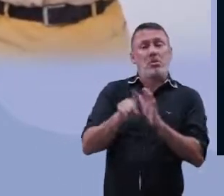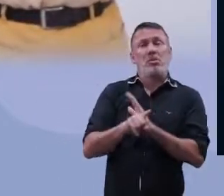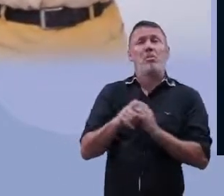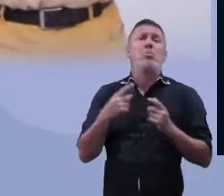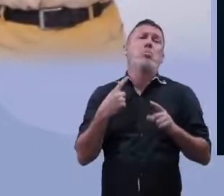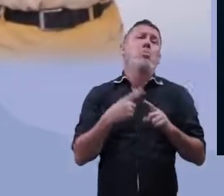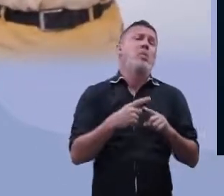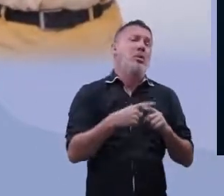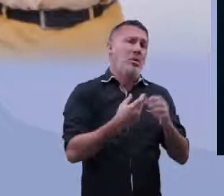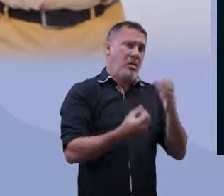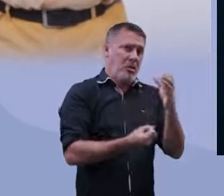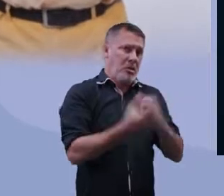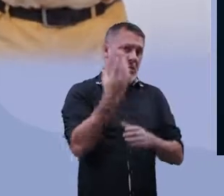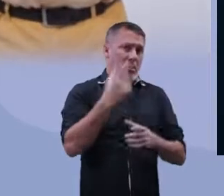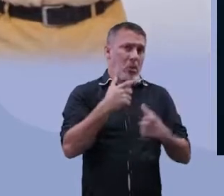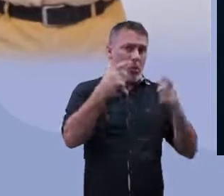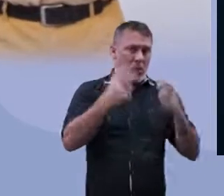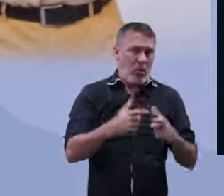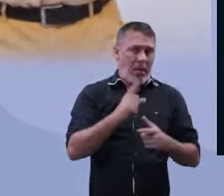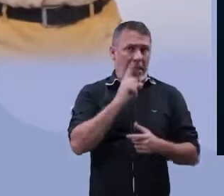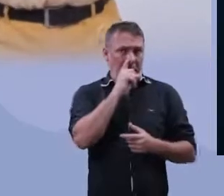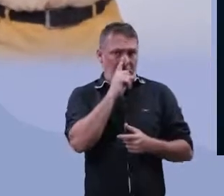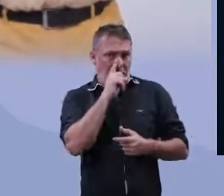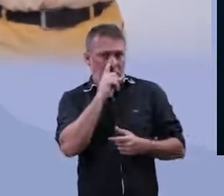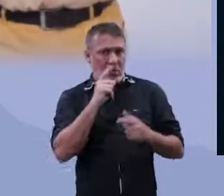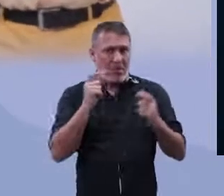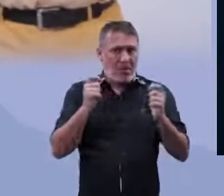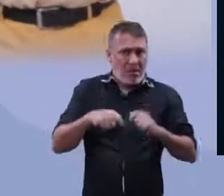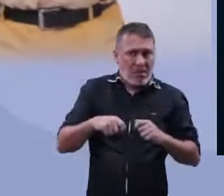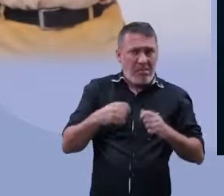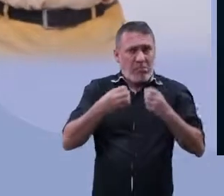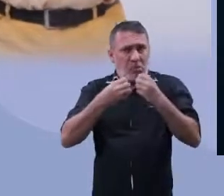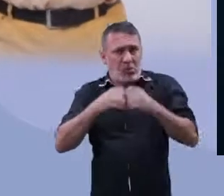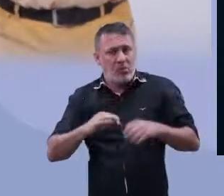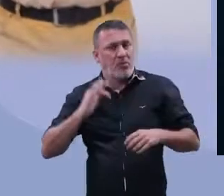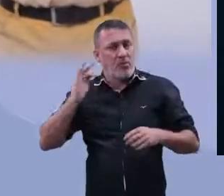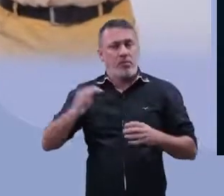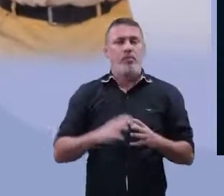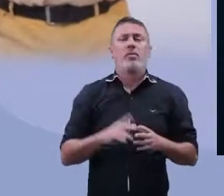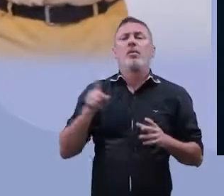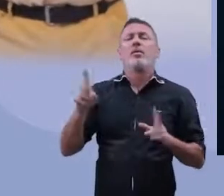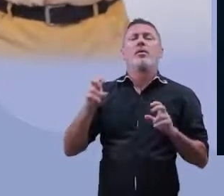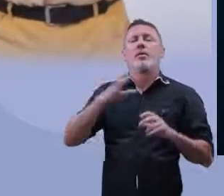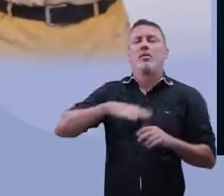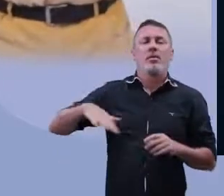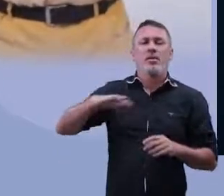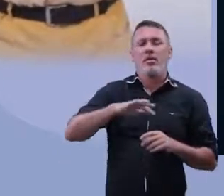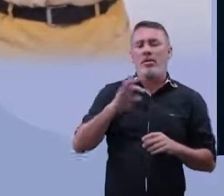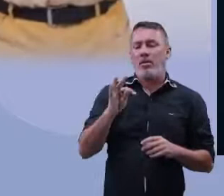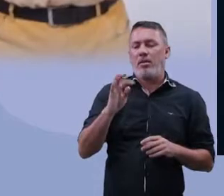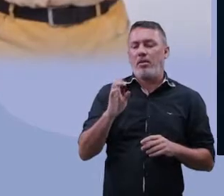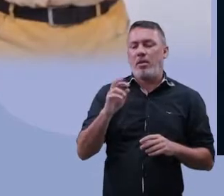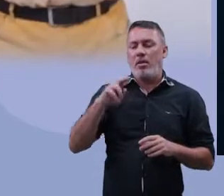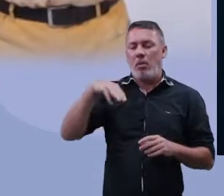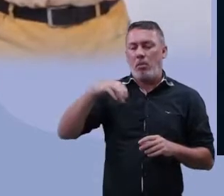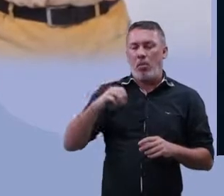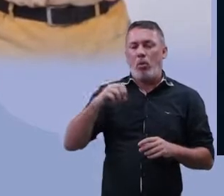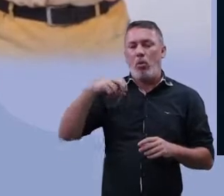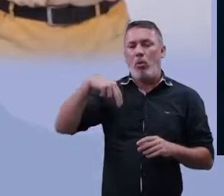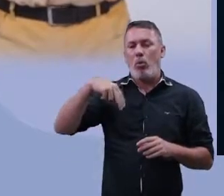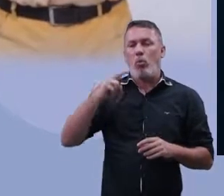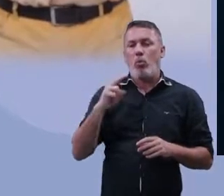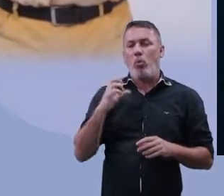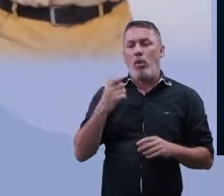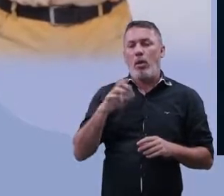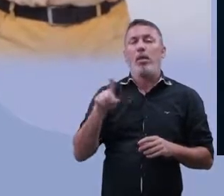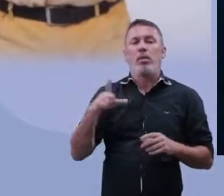que ponto é válido esse risco? Né, só relembrando que uma central termonuclear tem tempo de validade, né? E o